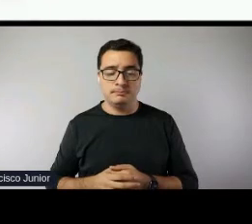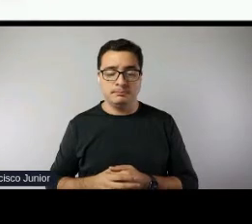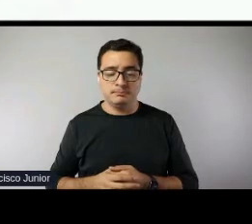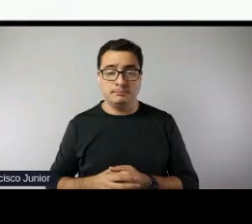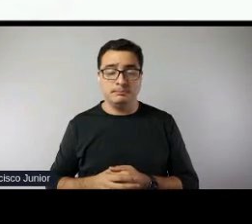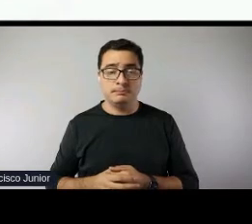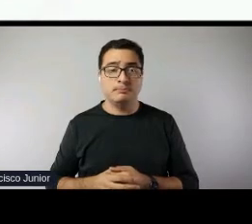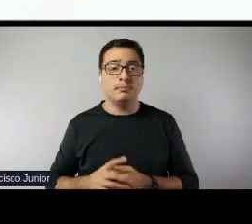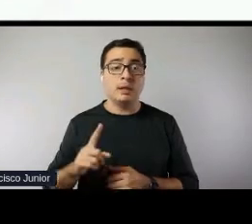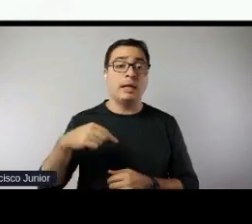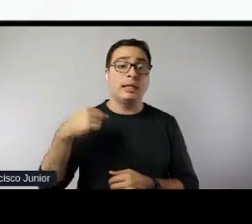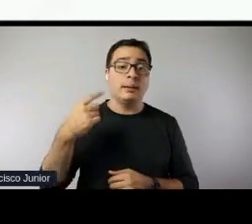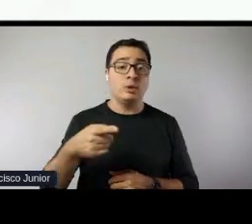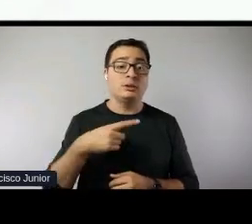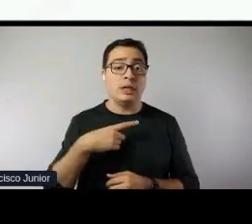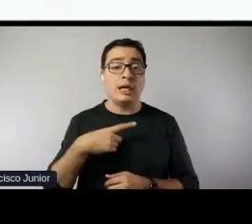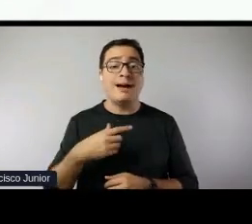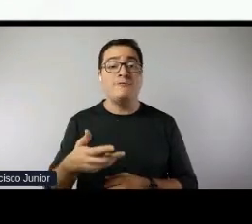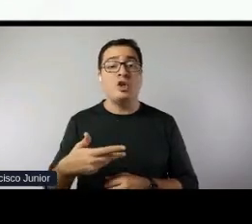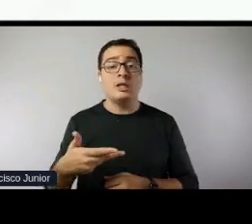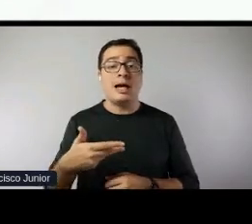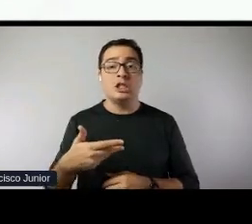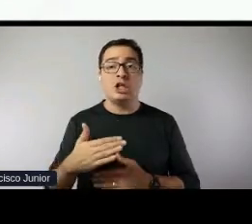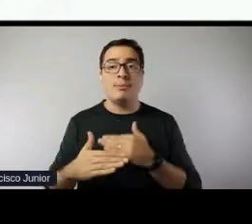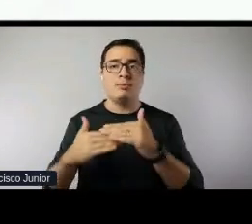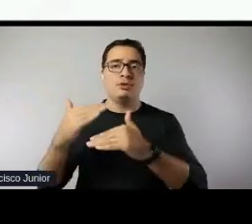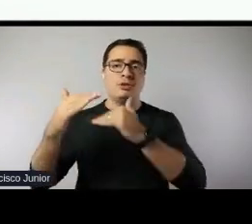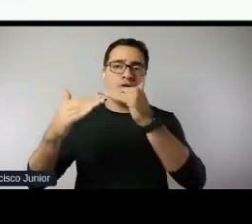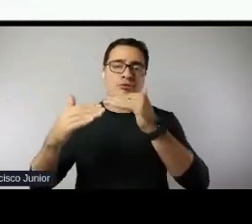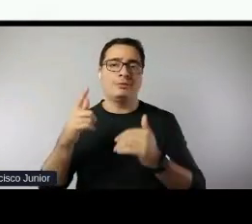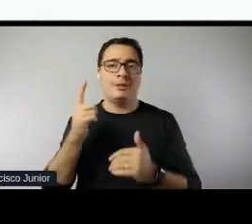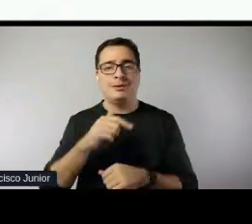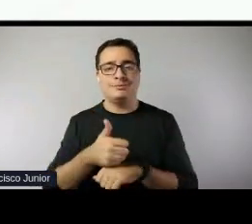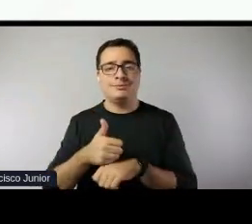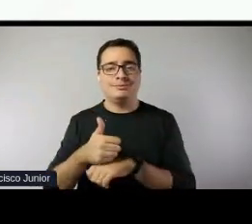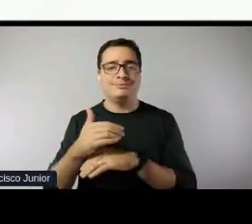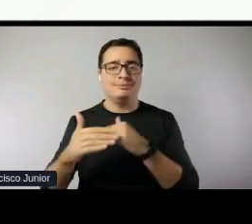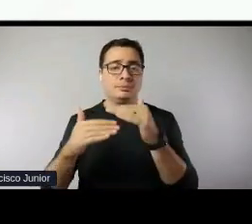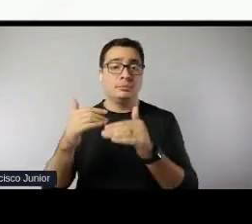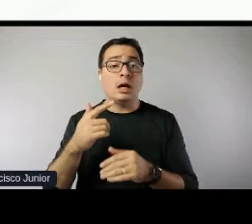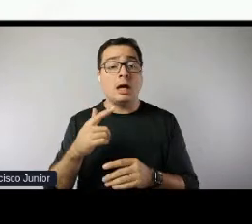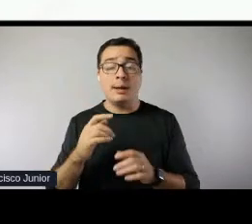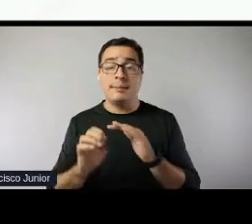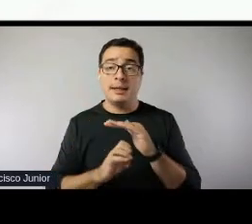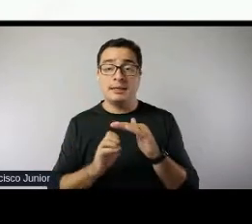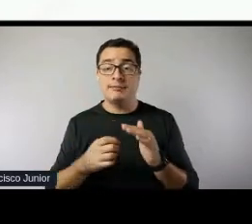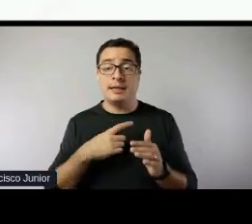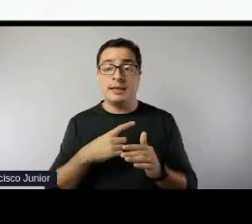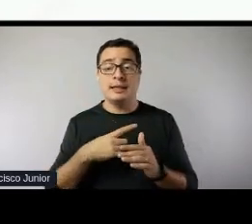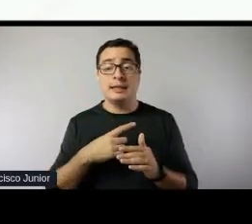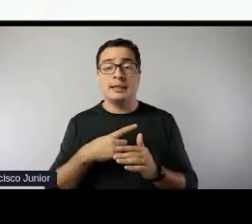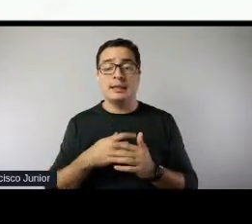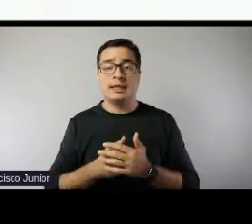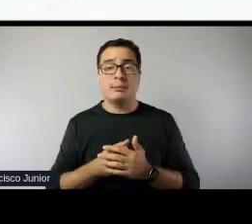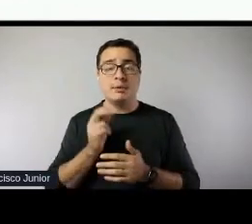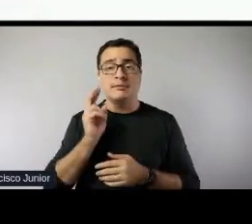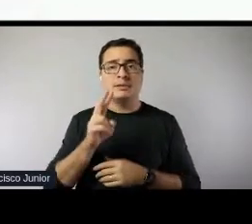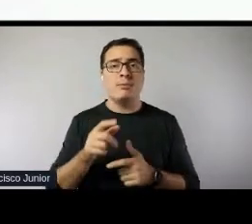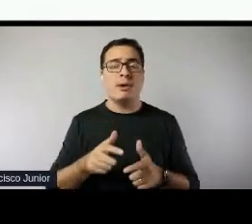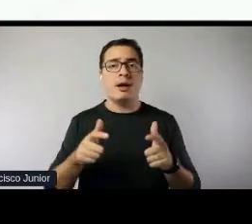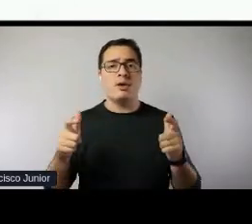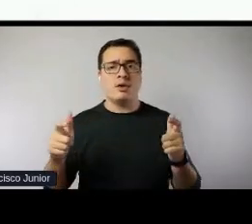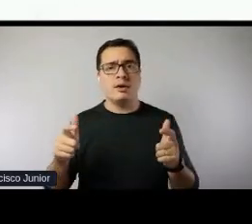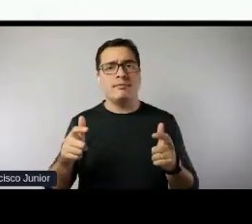E aí, logo em seguida, a gente vê aí a velocidade de promoção, né? Como o próprio nome diz, a empresa vai ter uma visão maior e vai